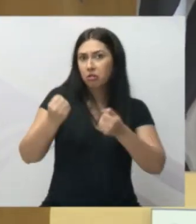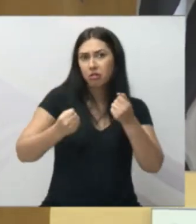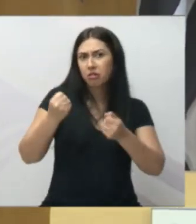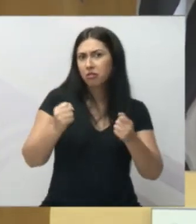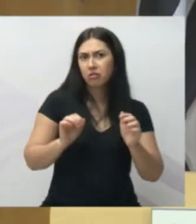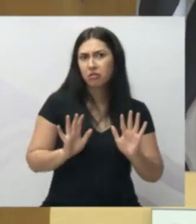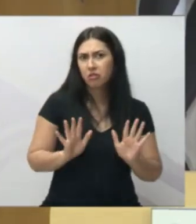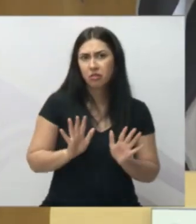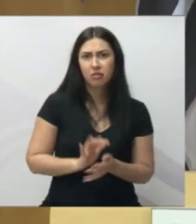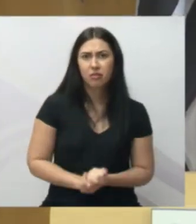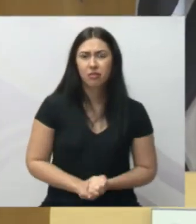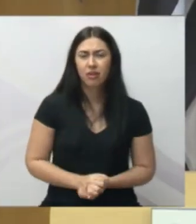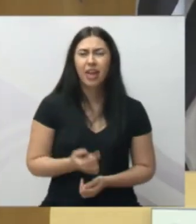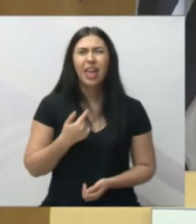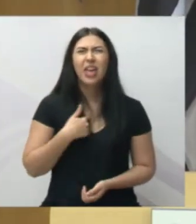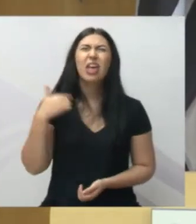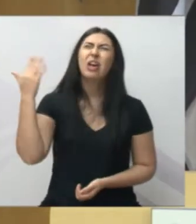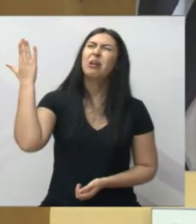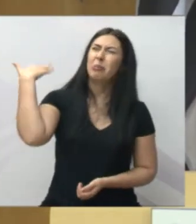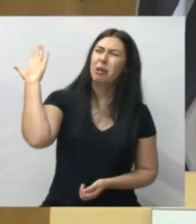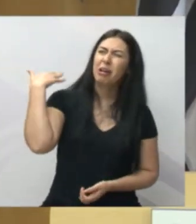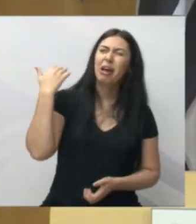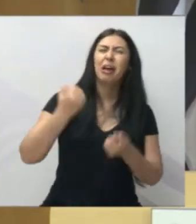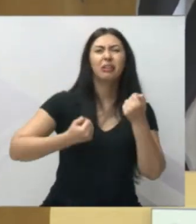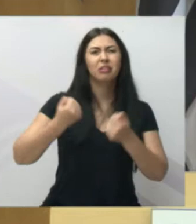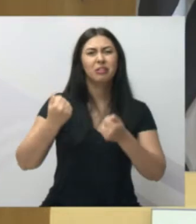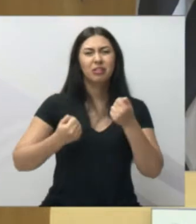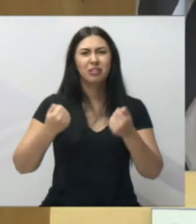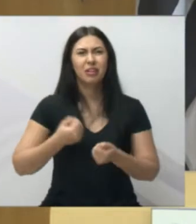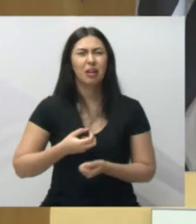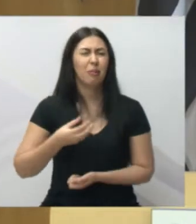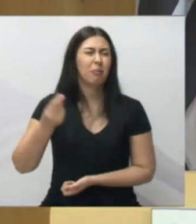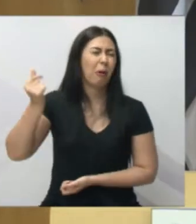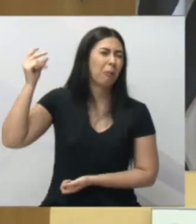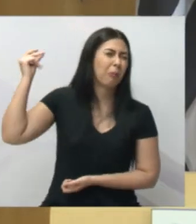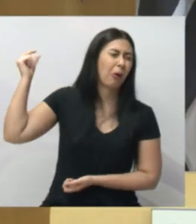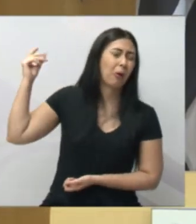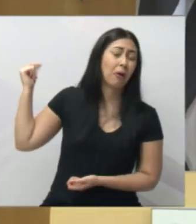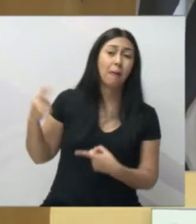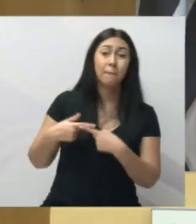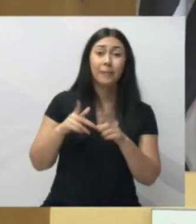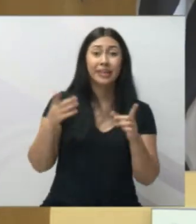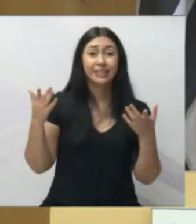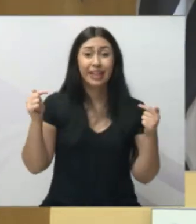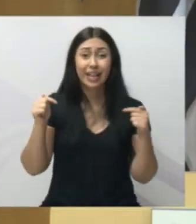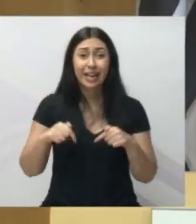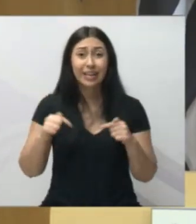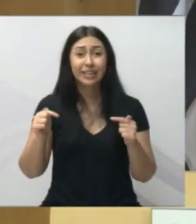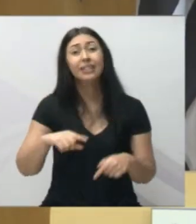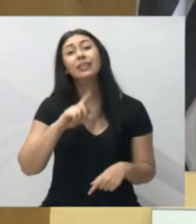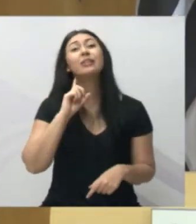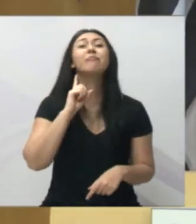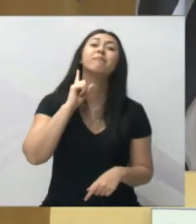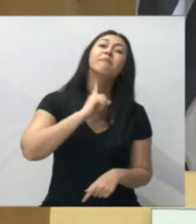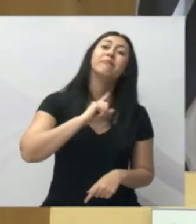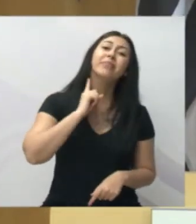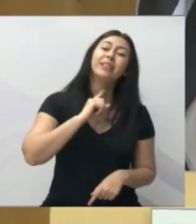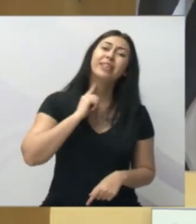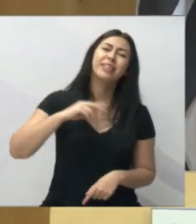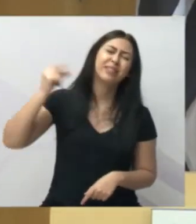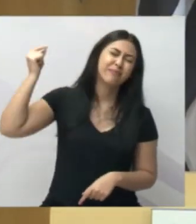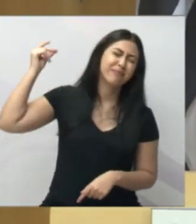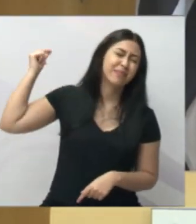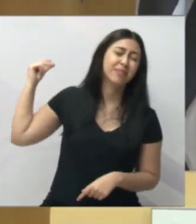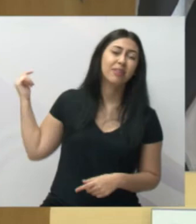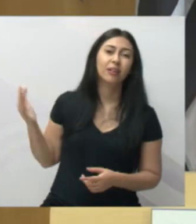Dirigi lá em Minas, lá em 1974. Mas aqui nem peguei carro, porque não dava para comprar carro. Isso